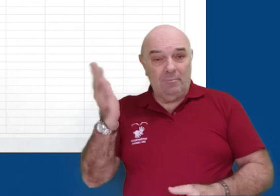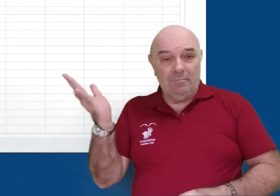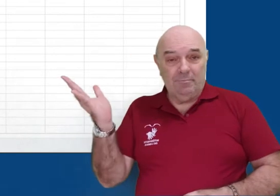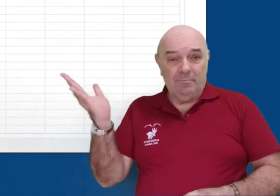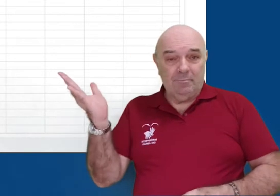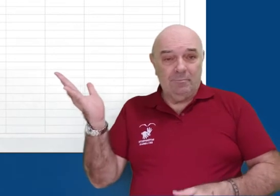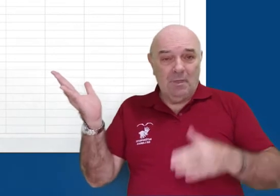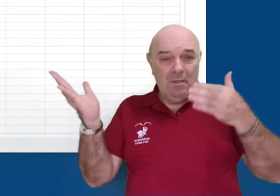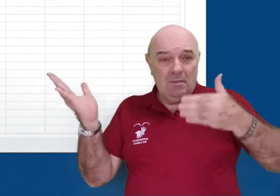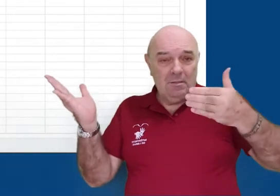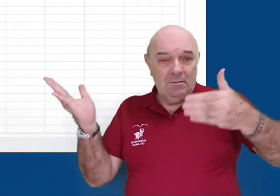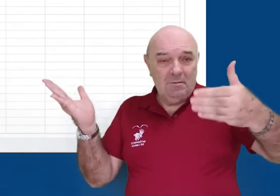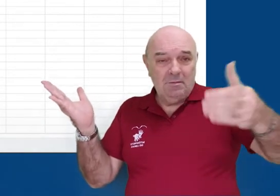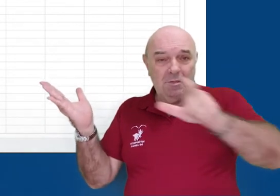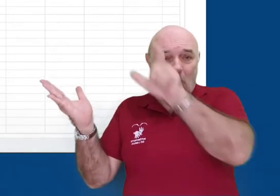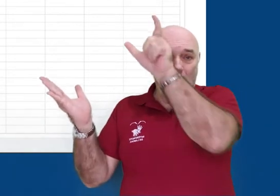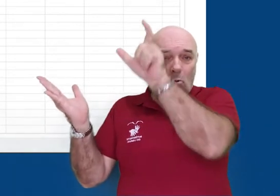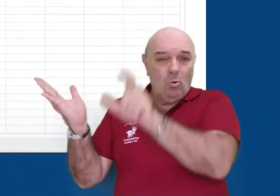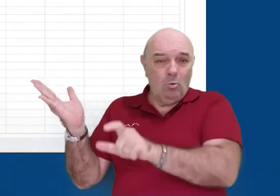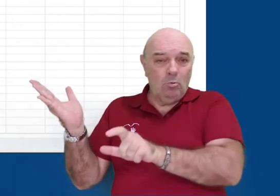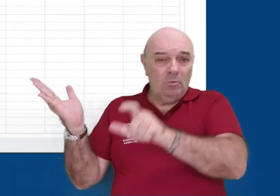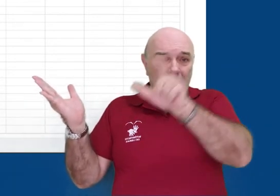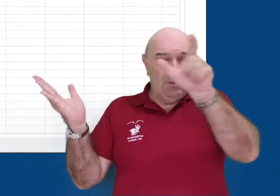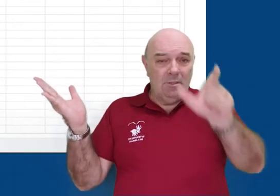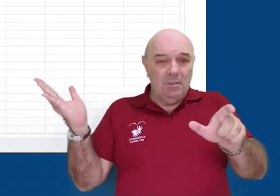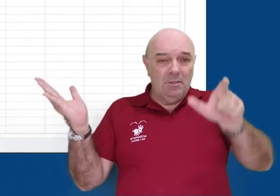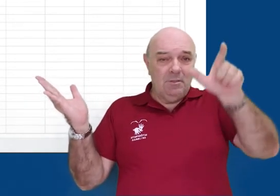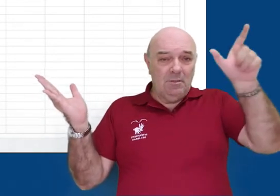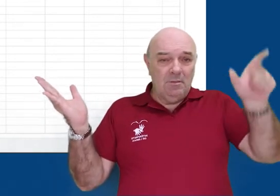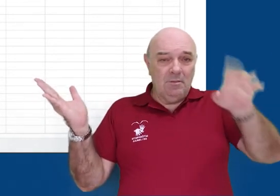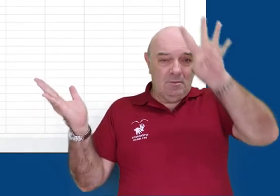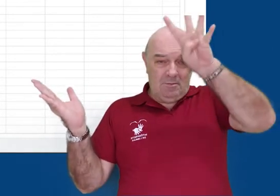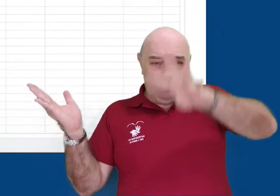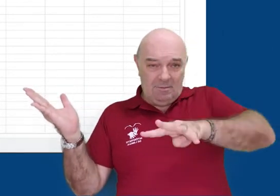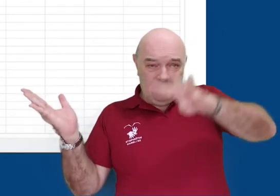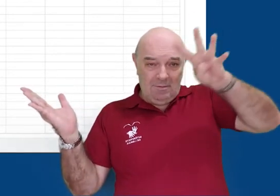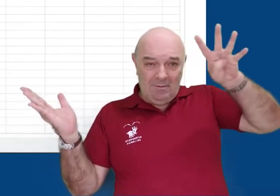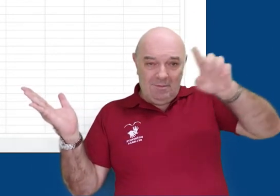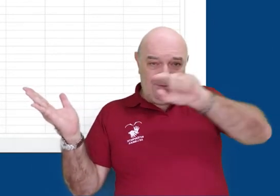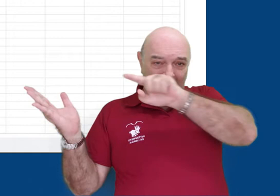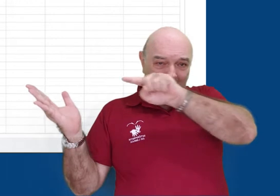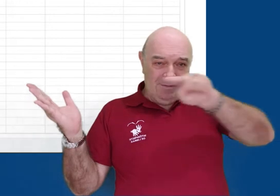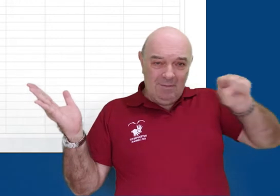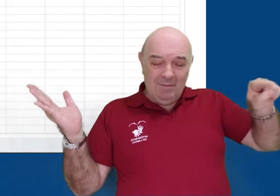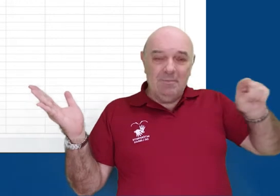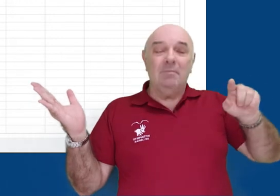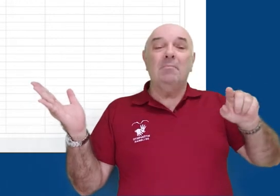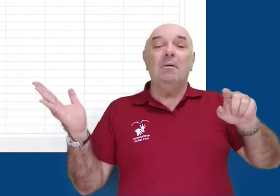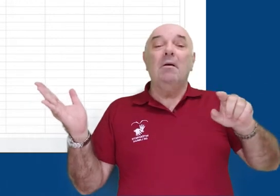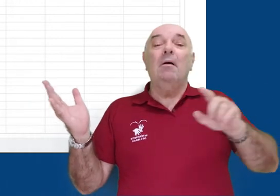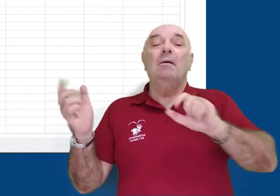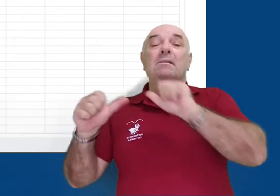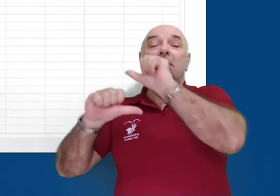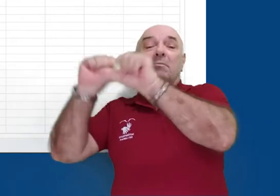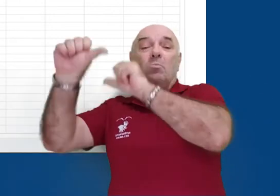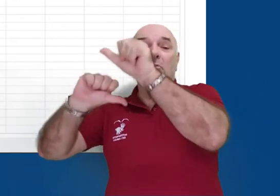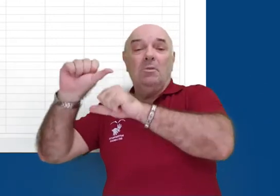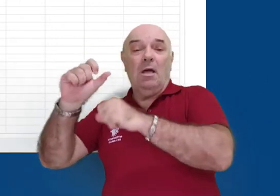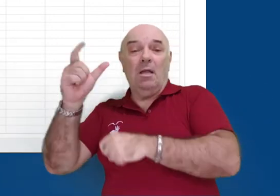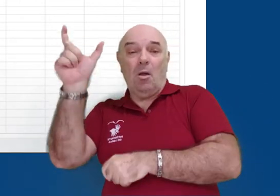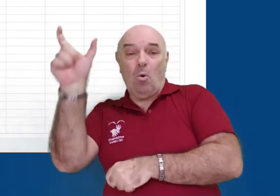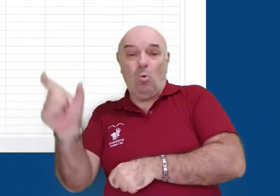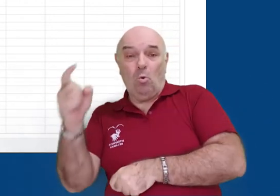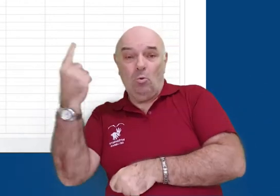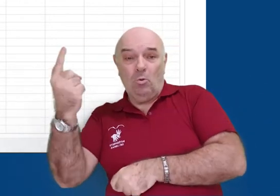note que quando classificamos a coluna pôr alguma ordem não só as células dessa coluna se alteram mas todas as